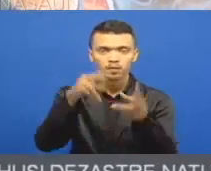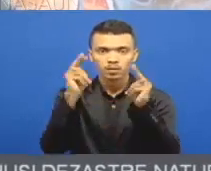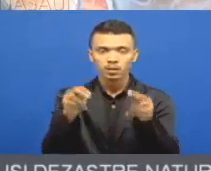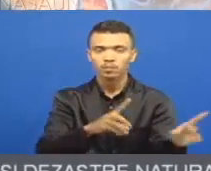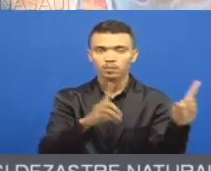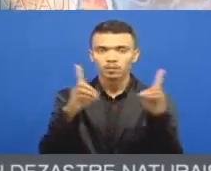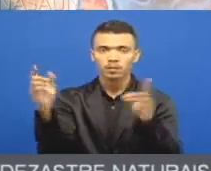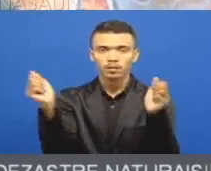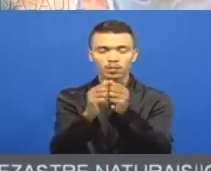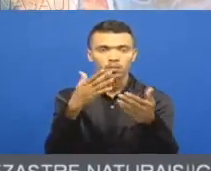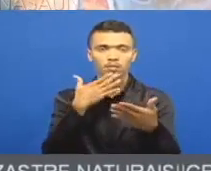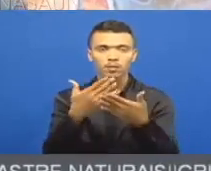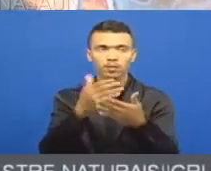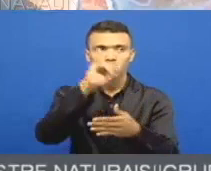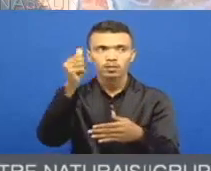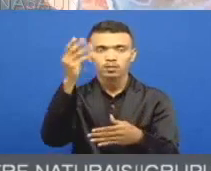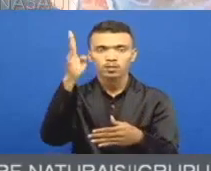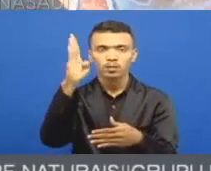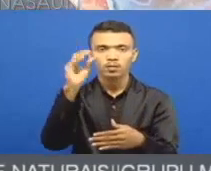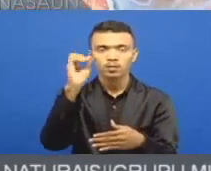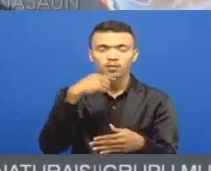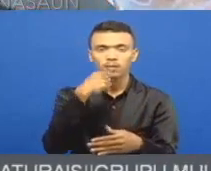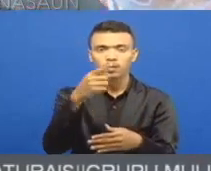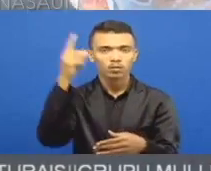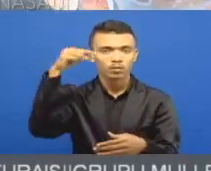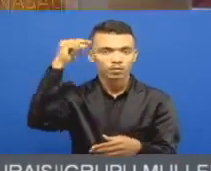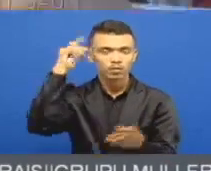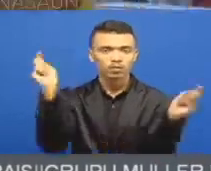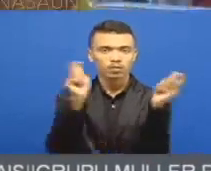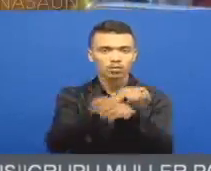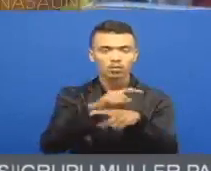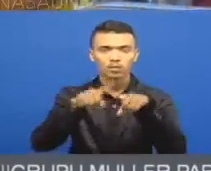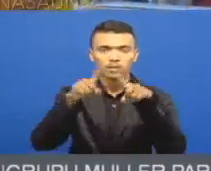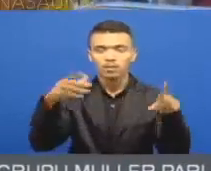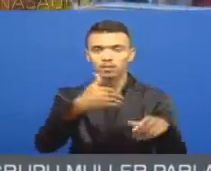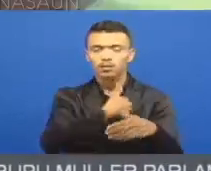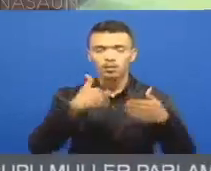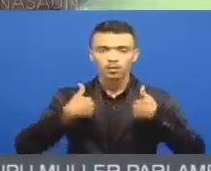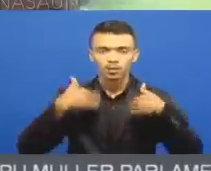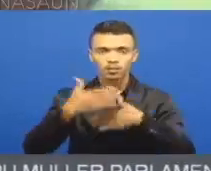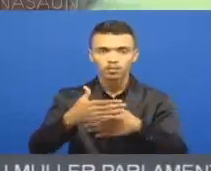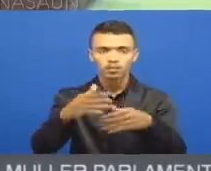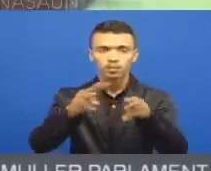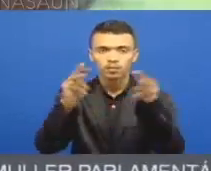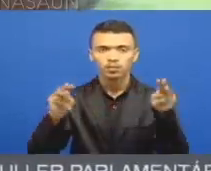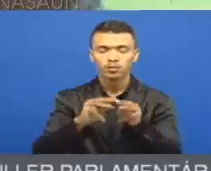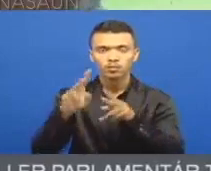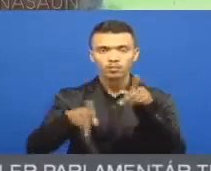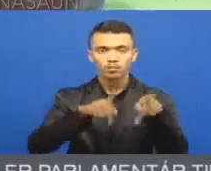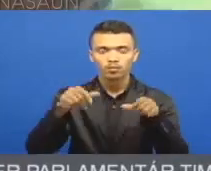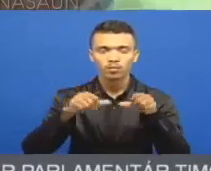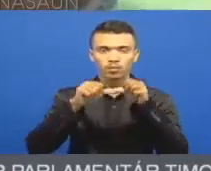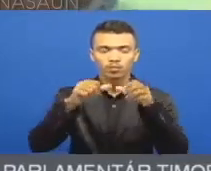executar o dia. Jacob considera, durante a governação troca malu, mas percebeu que há progresso e a área rural. No povo continua a